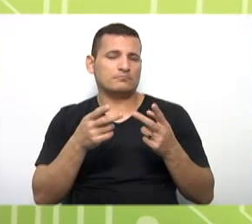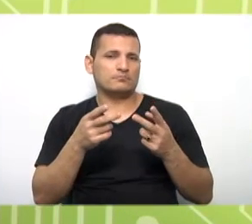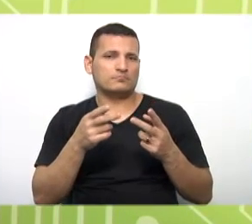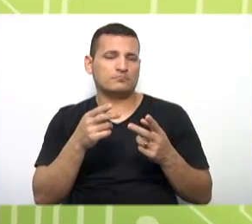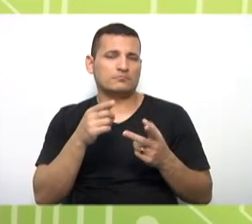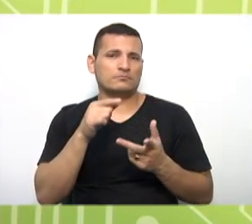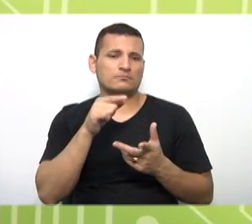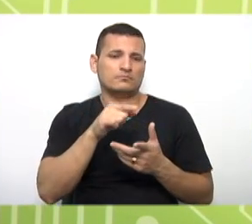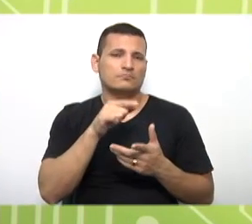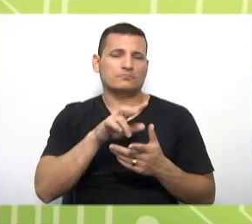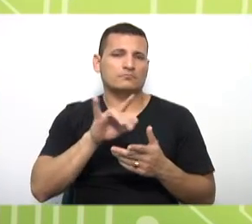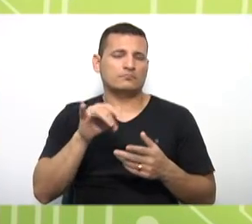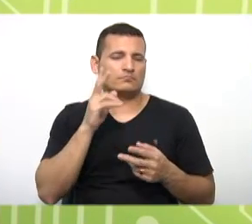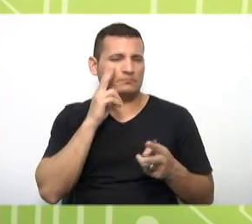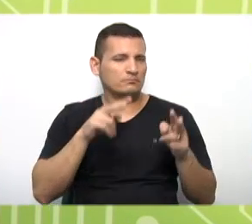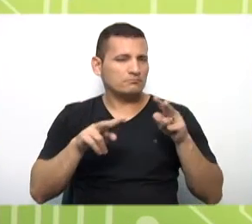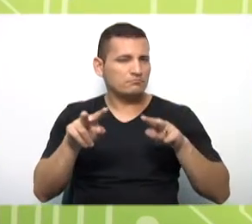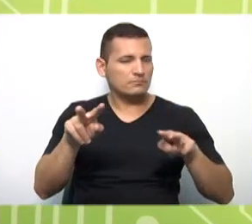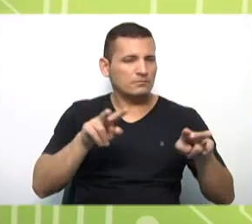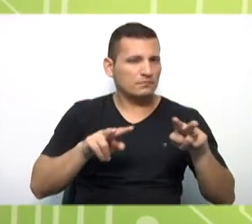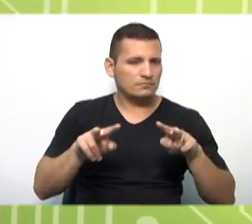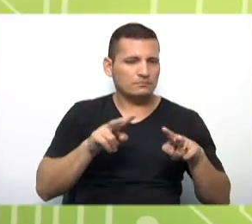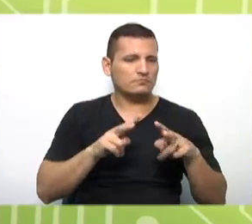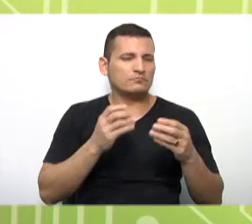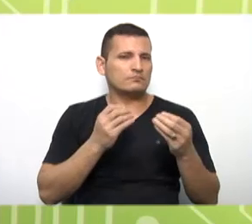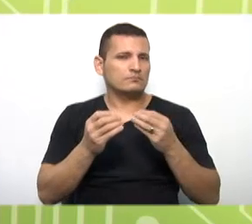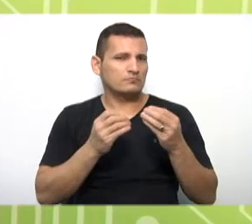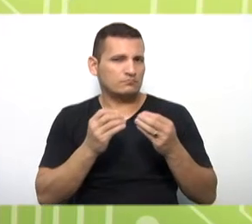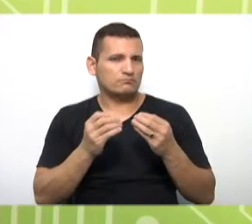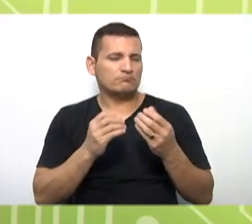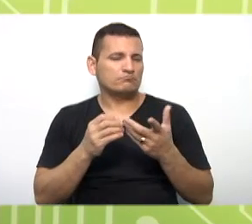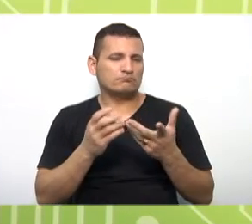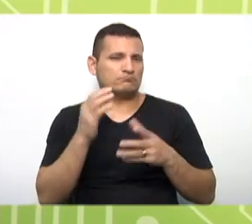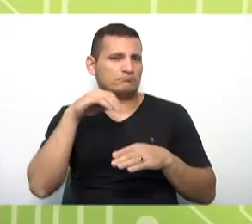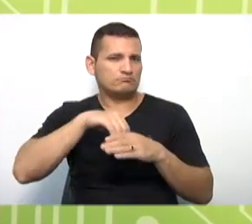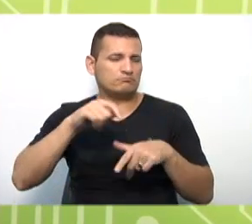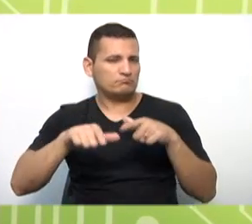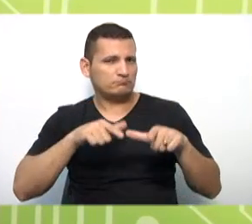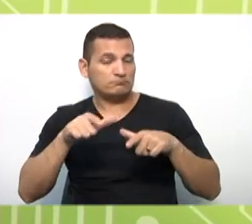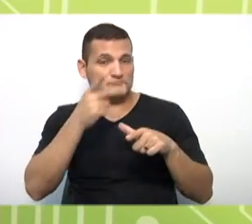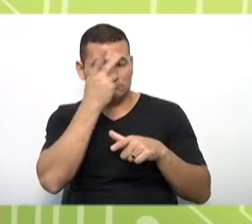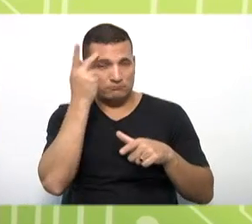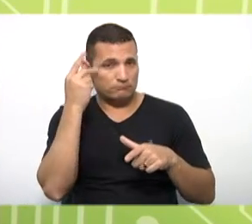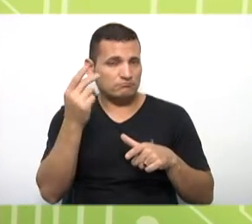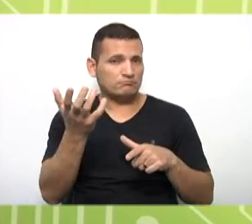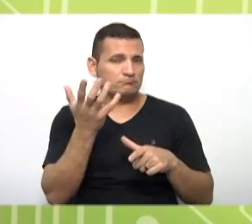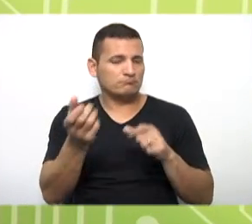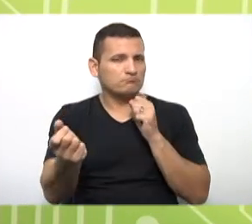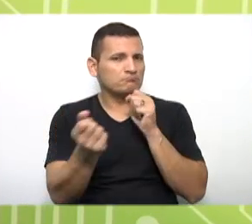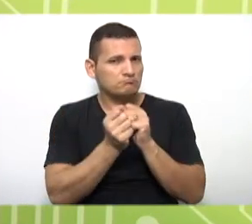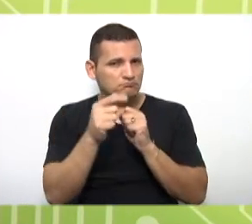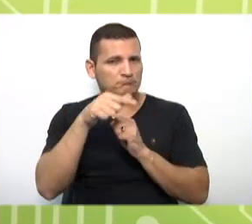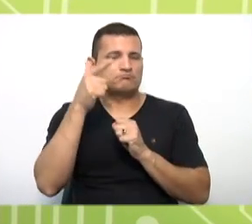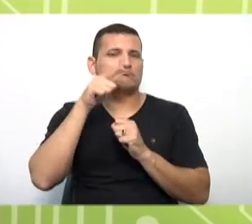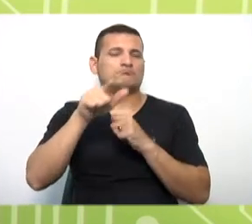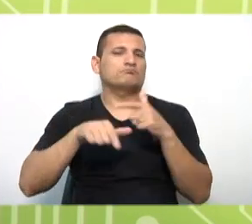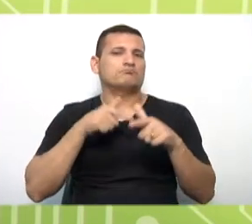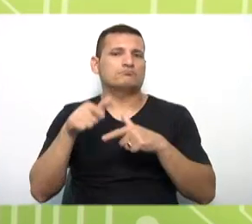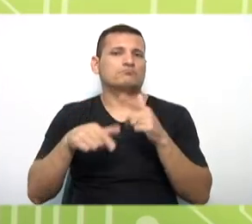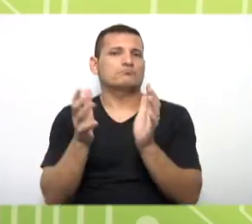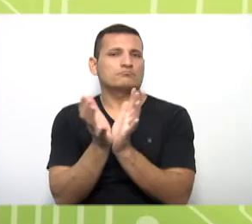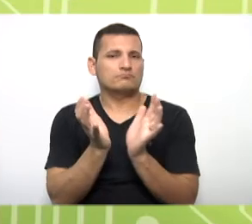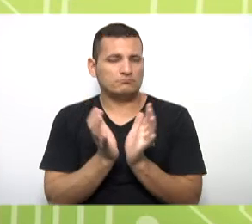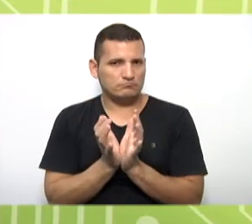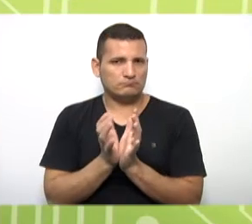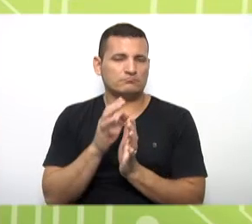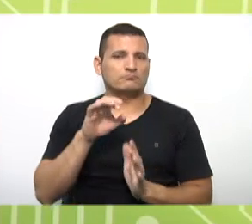vai visualizar isso no resultado das atividades. As pessoas vão querer estar junto, ele vai conseguir trabalhar em equipe.